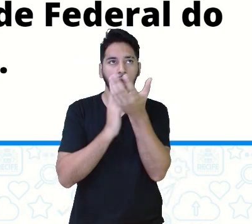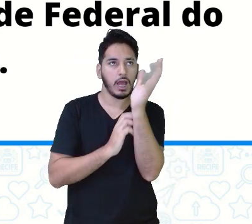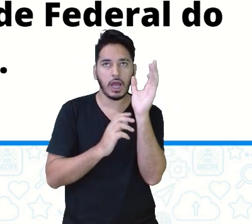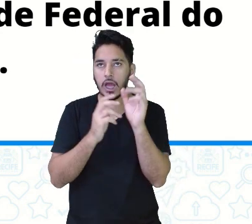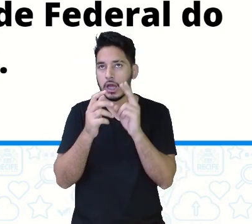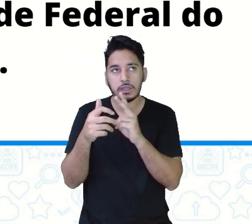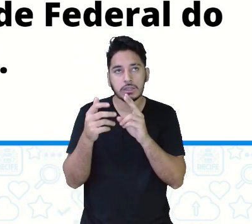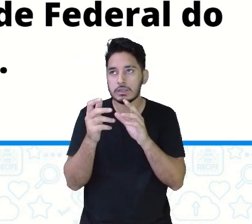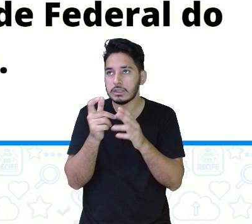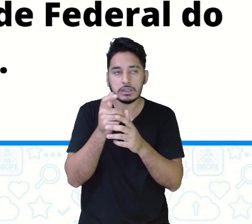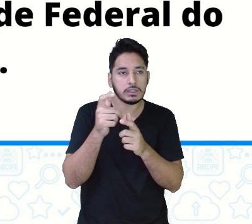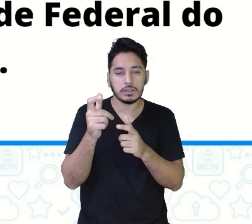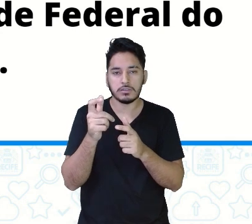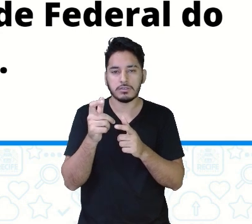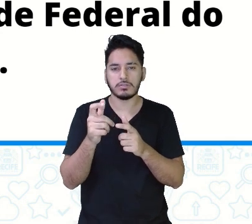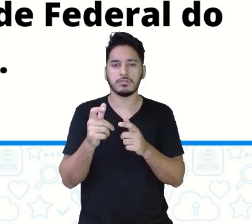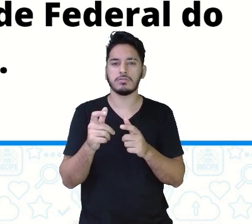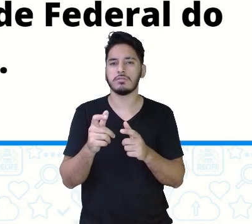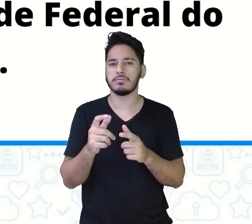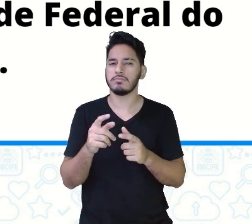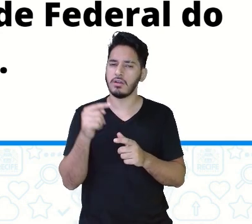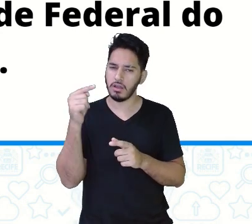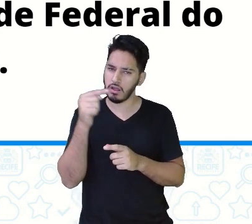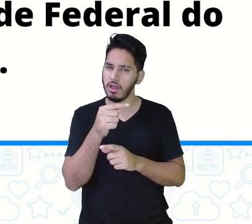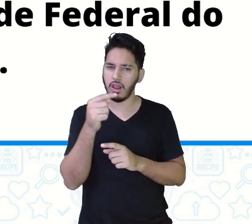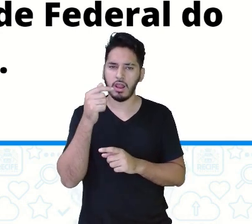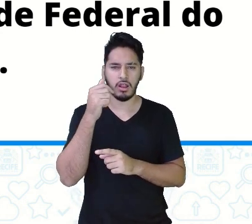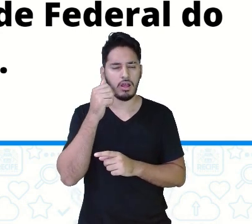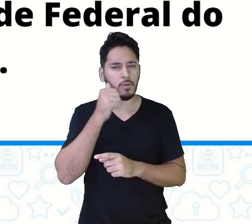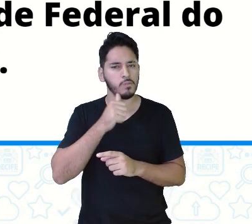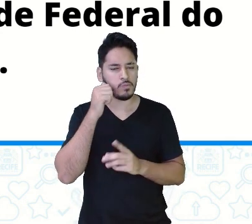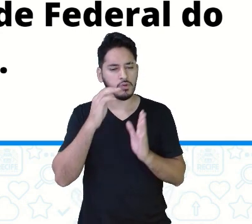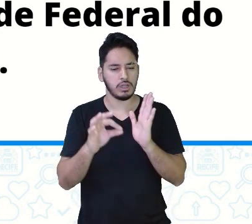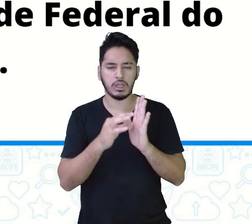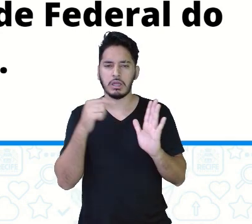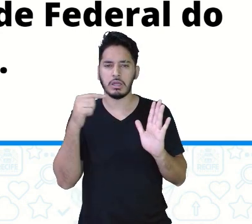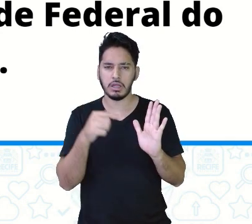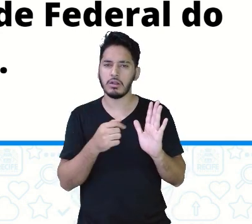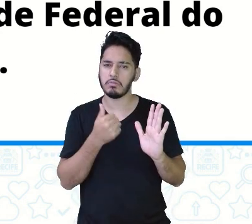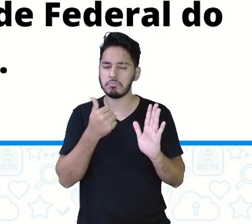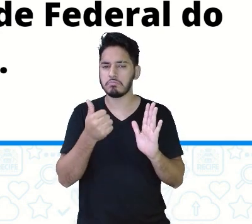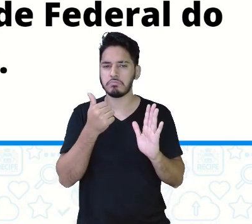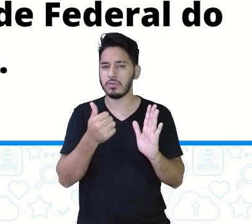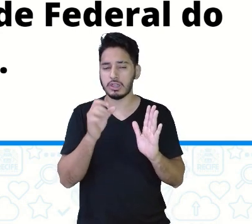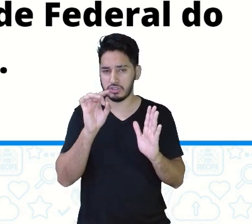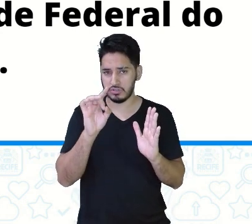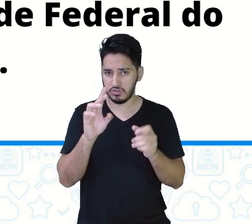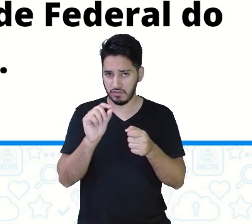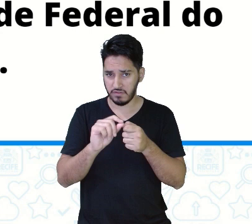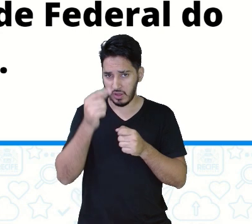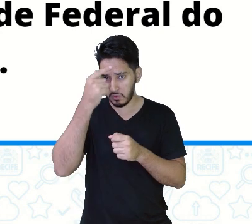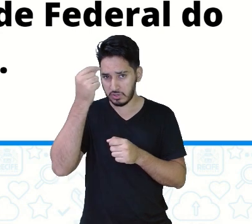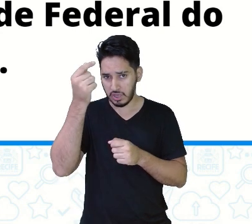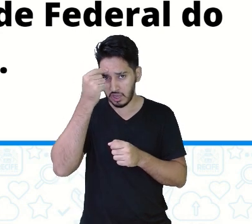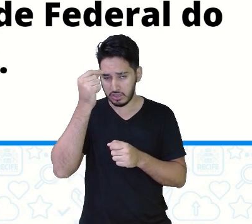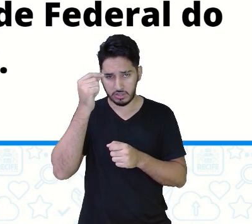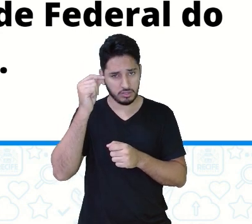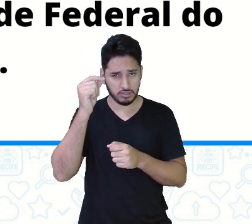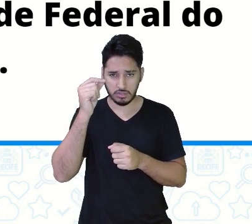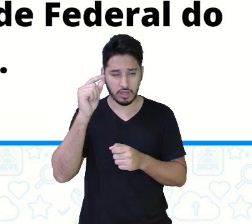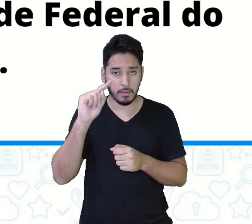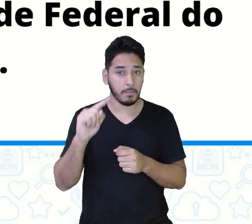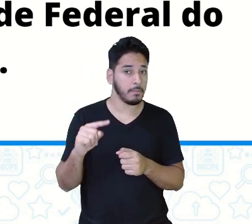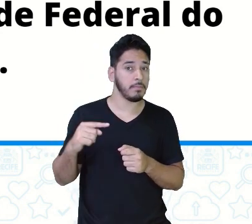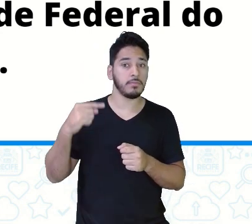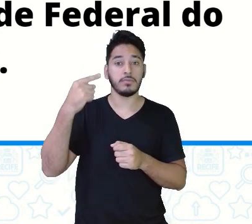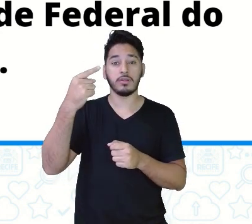floresta e tal. No caso, ela é uma pessoa muito instruída, uma pessoa que, né, não apenas fez faculdade, mas ela fez além da faculdade.